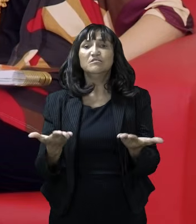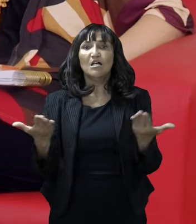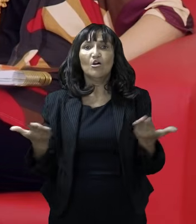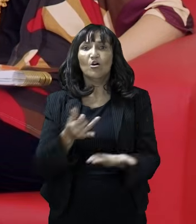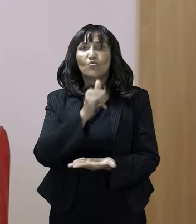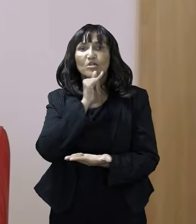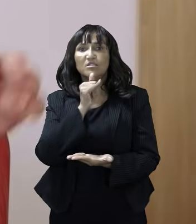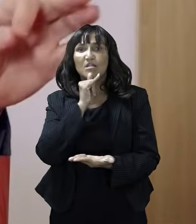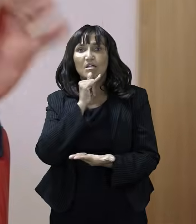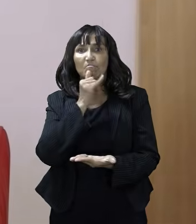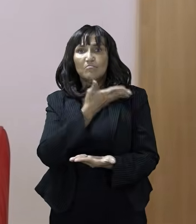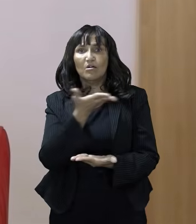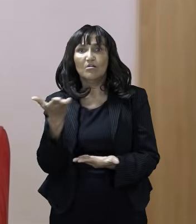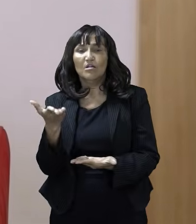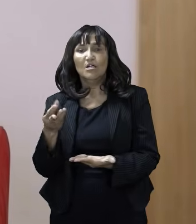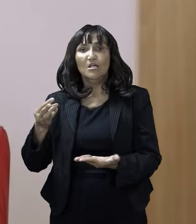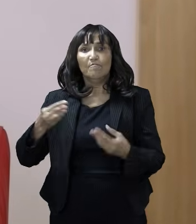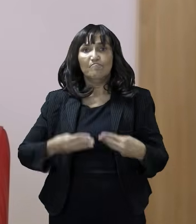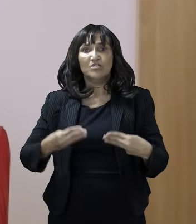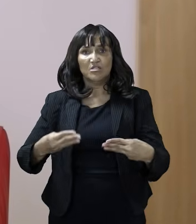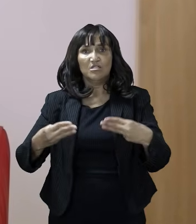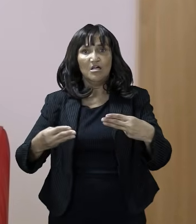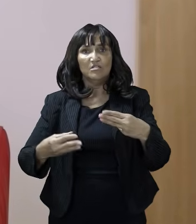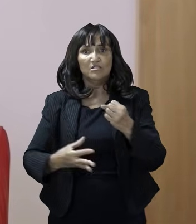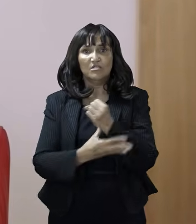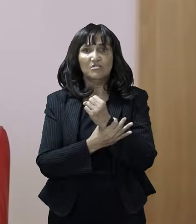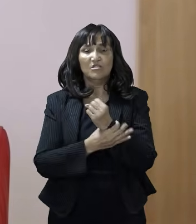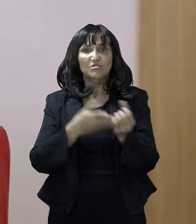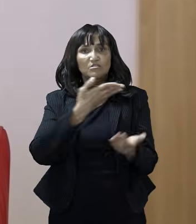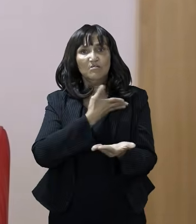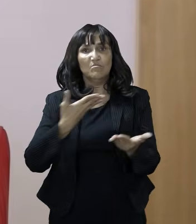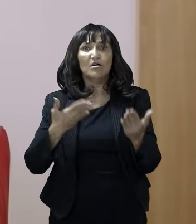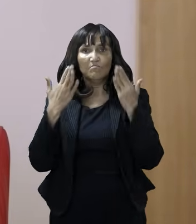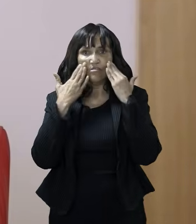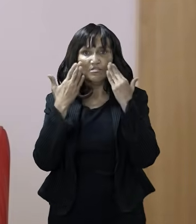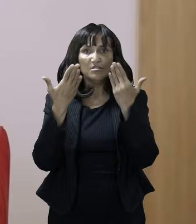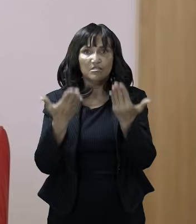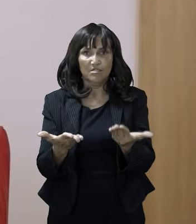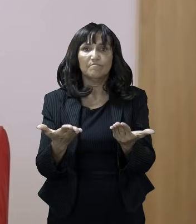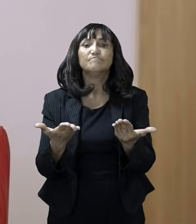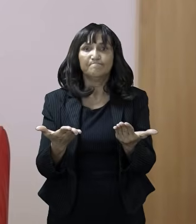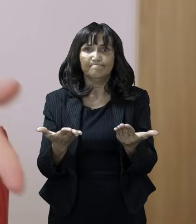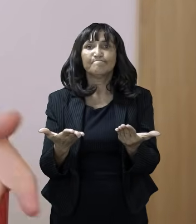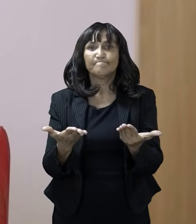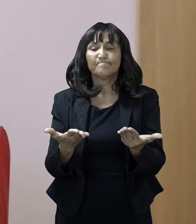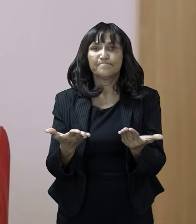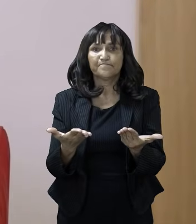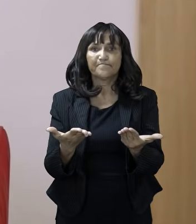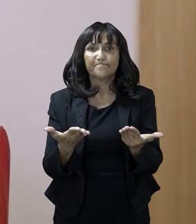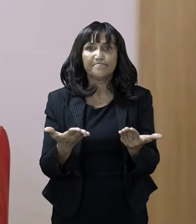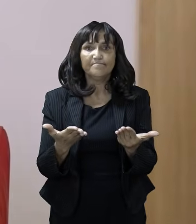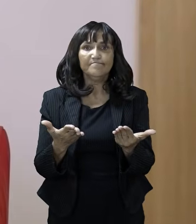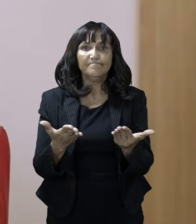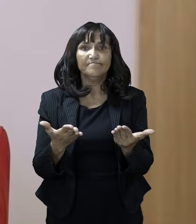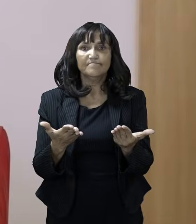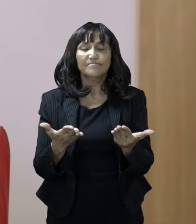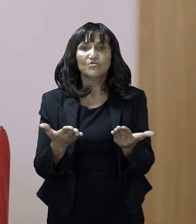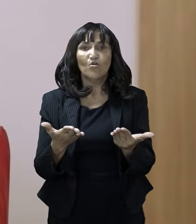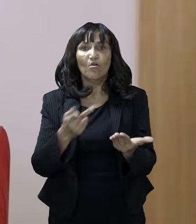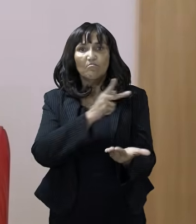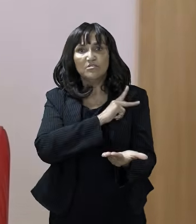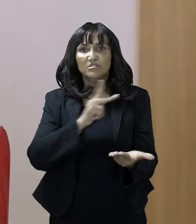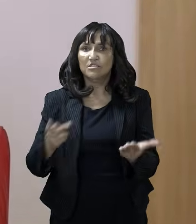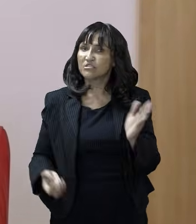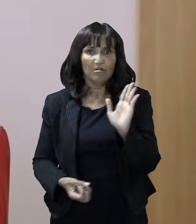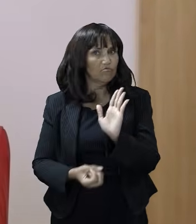vocês entenderem. Ministério da Segurança Pública. Sim. O PT apresentou e não o presidente não